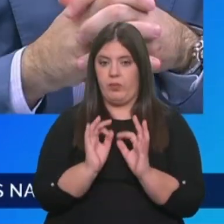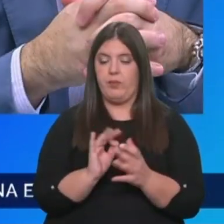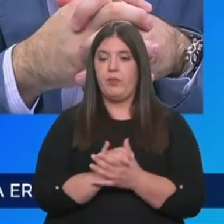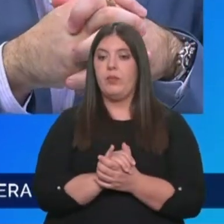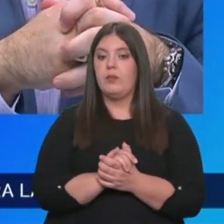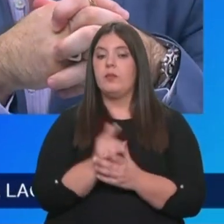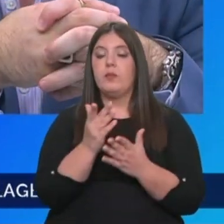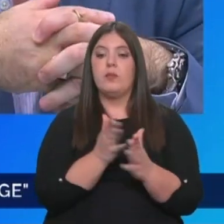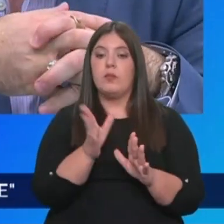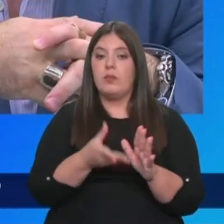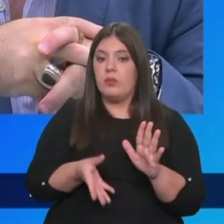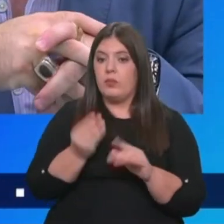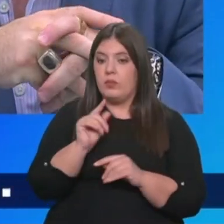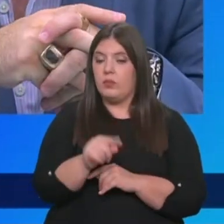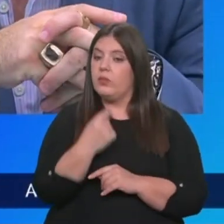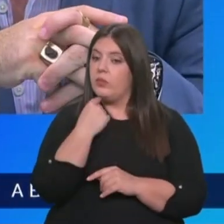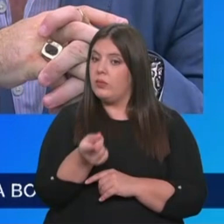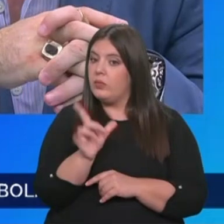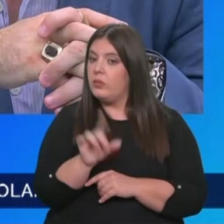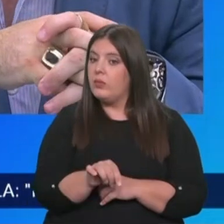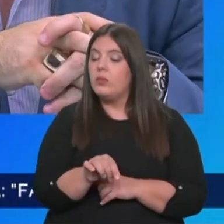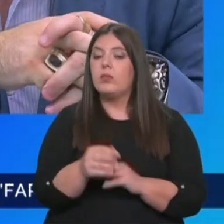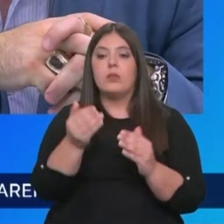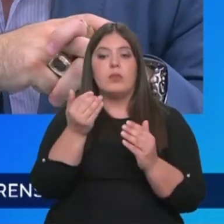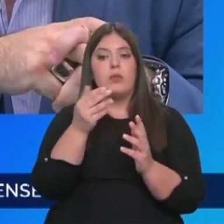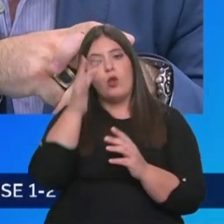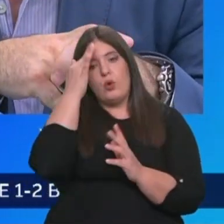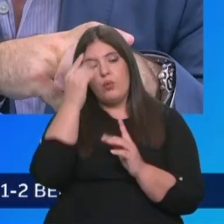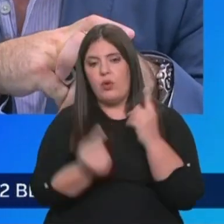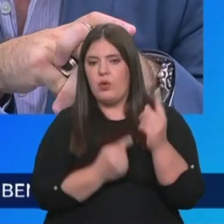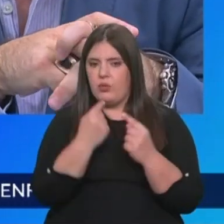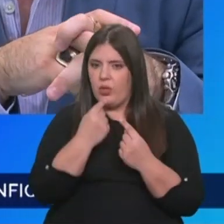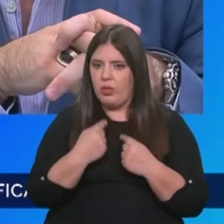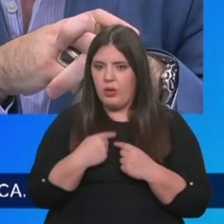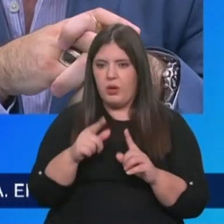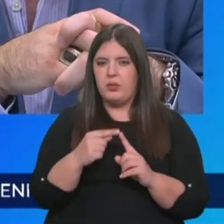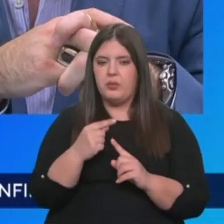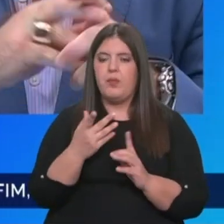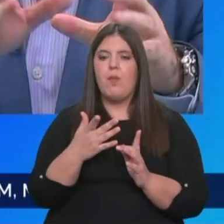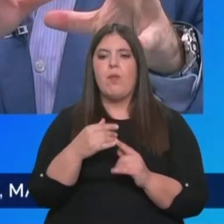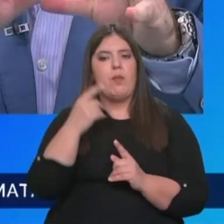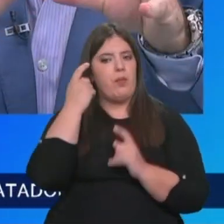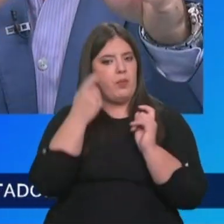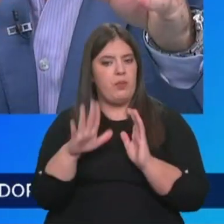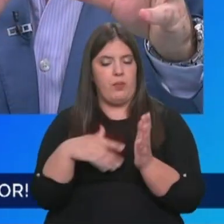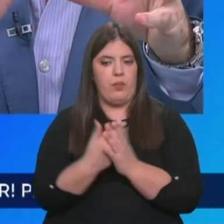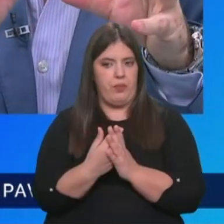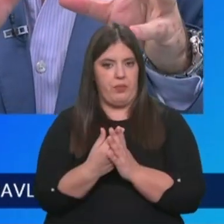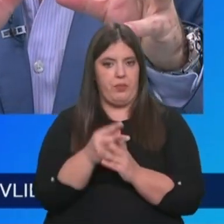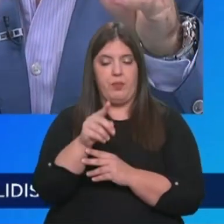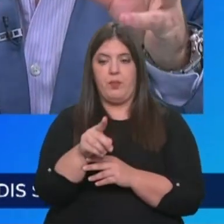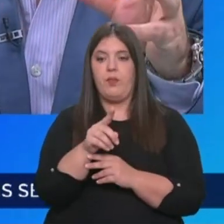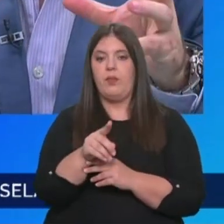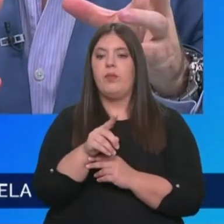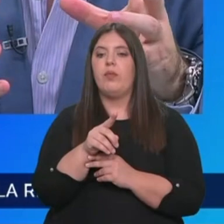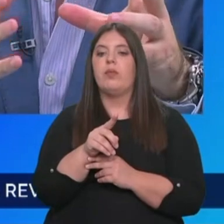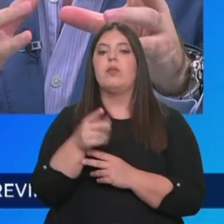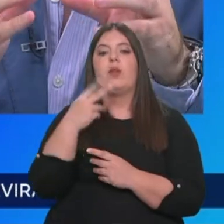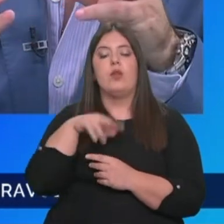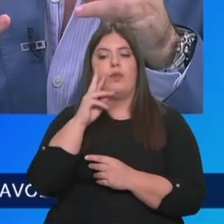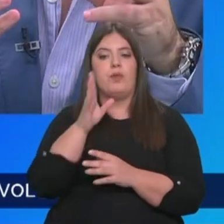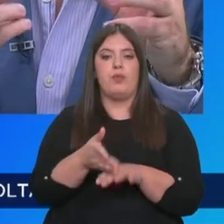Este estudo vai mais longe, dá-nos aqui alguns números que dá para pensar aos cientistas. Aquele disco protoplanetário que nós